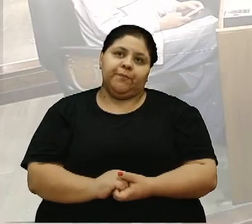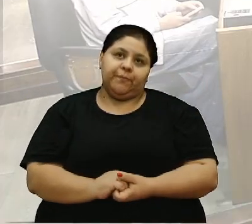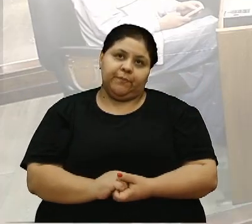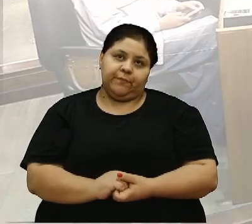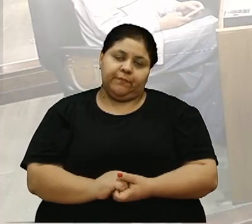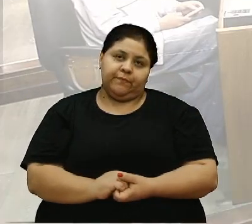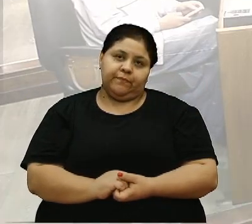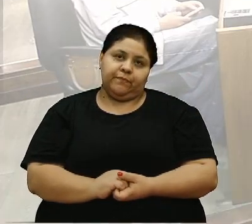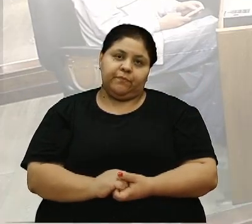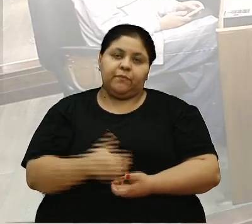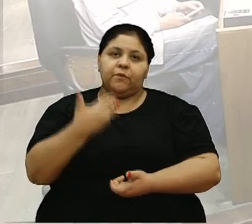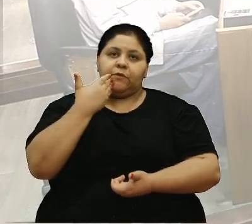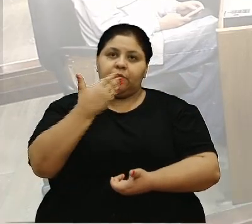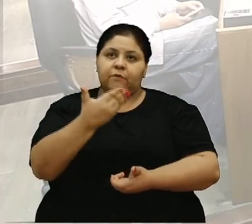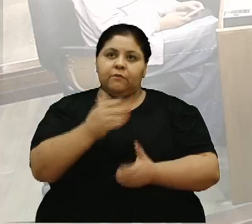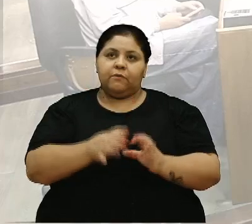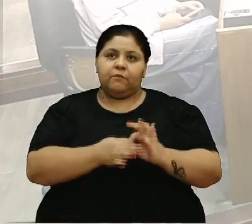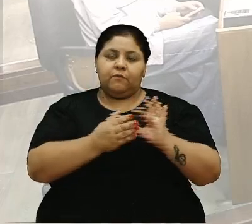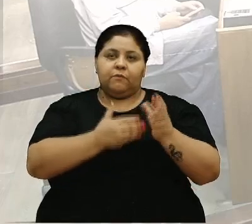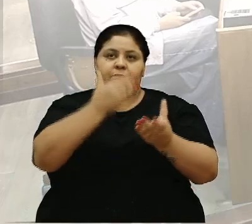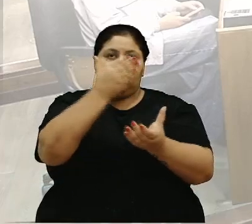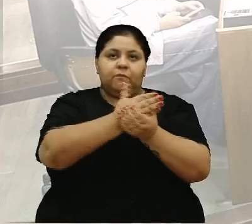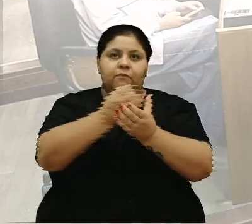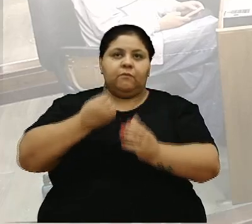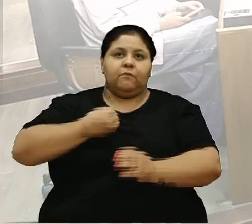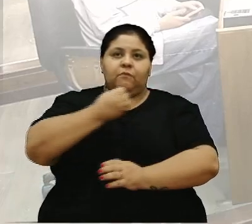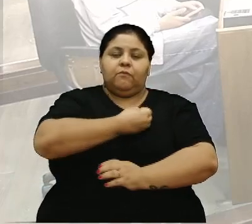Pelo parecer favorável ao processo número